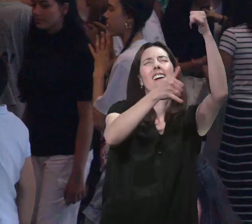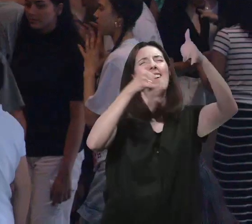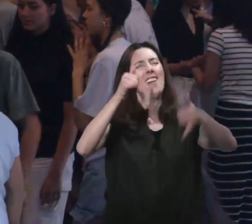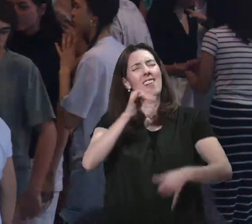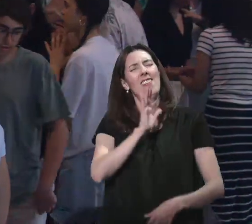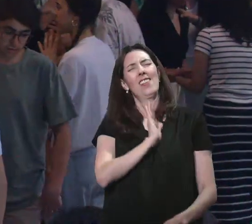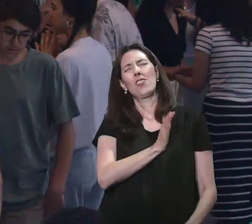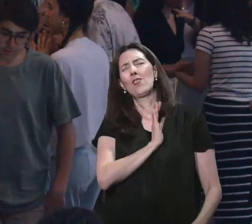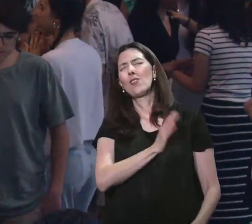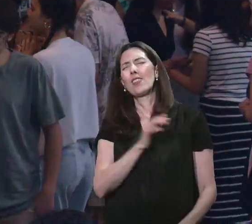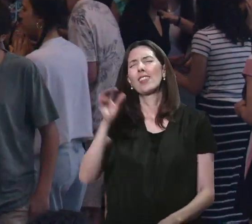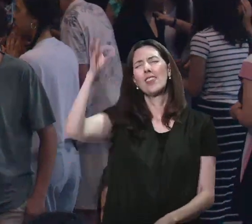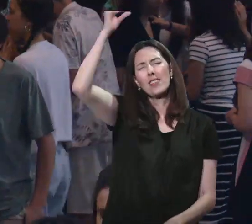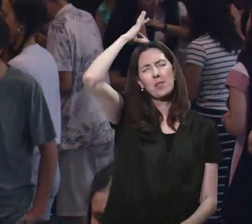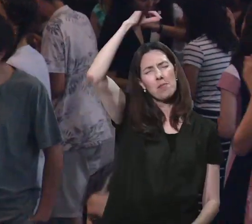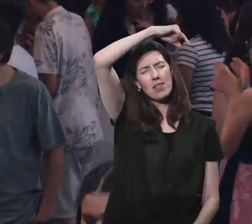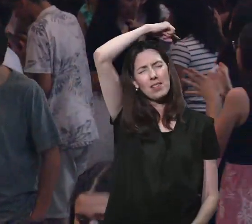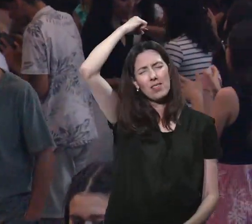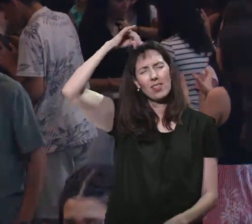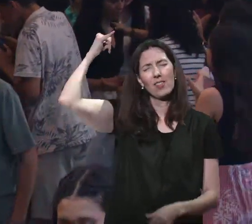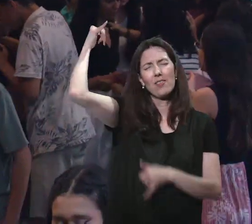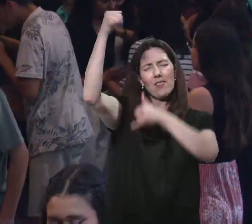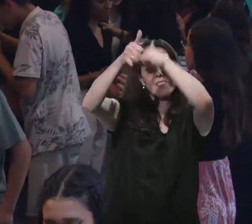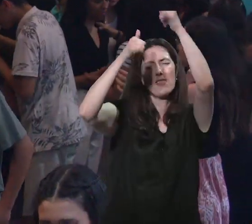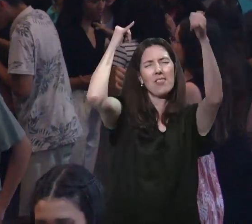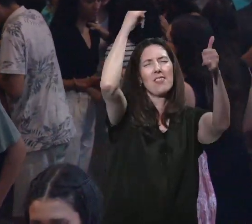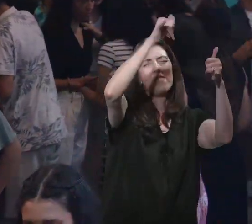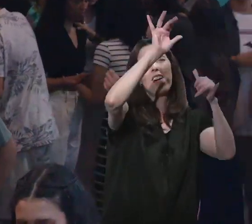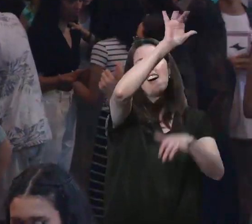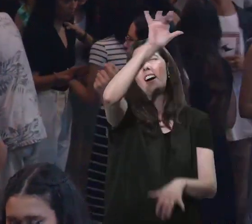ouvido, Espírito Santo.